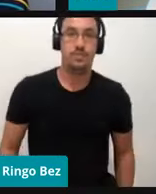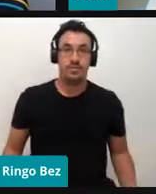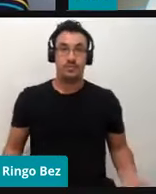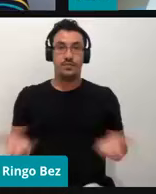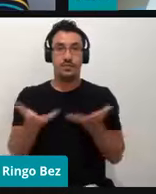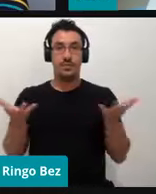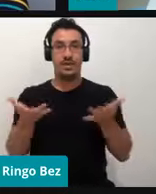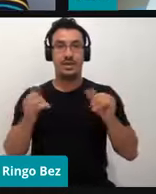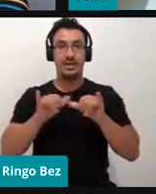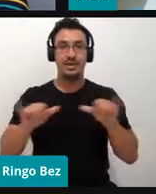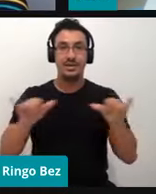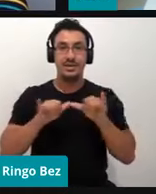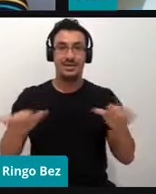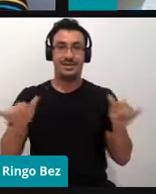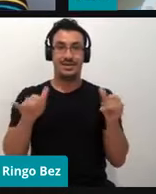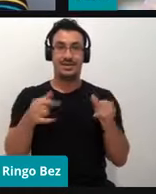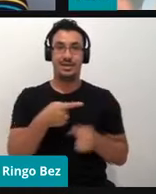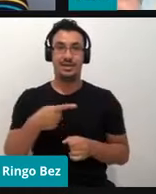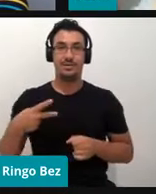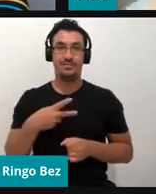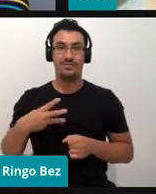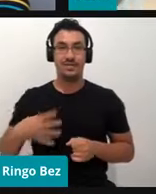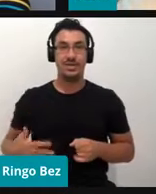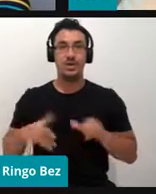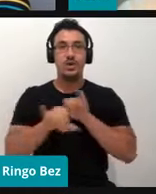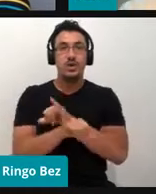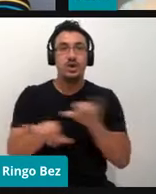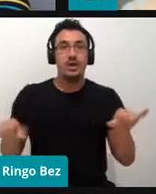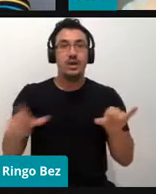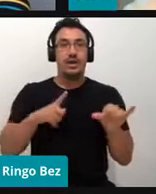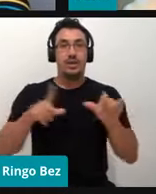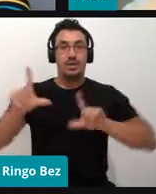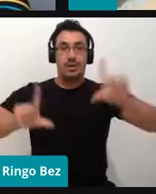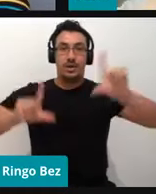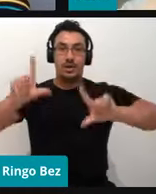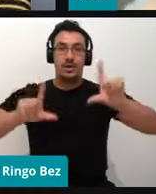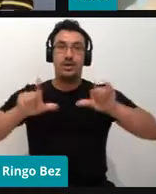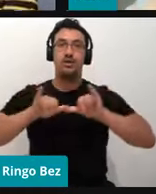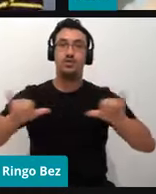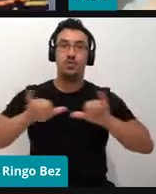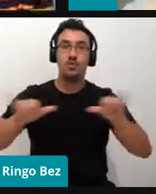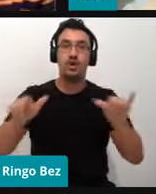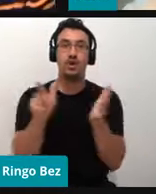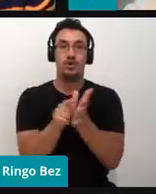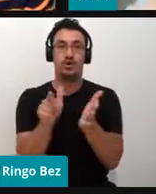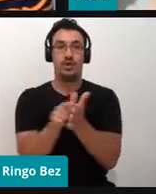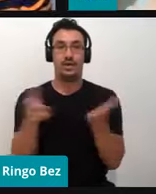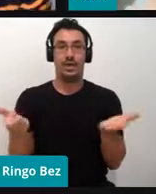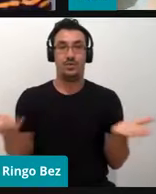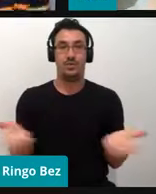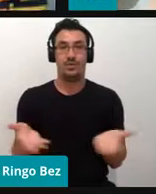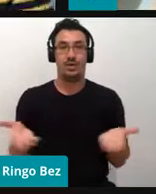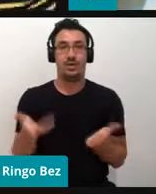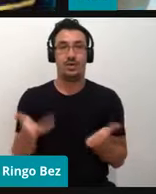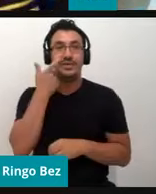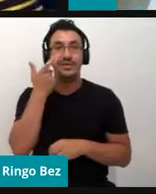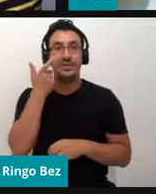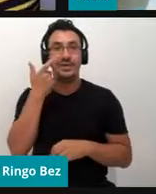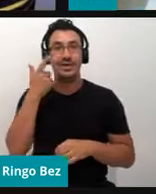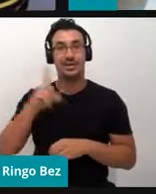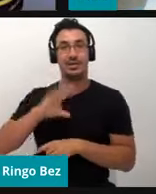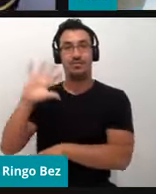que eu separei, né? A partir simplesmente dos telejornais, aquilo que a gente tem visto naquela sessão da previsão